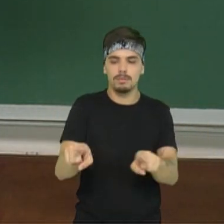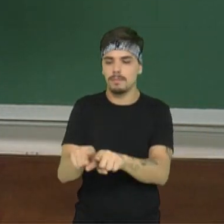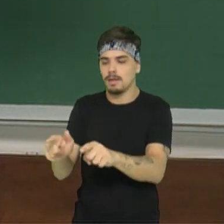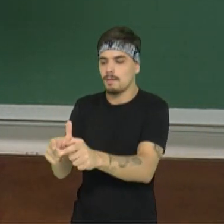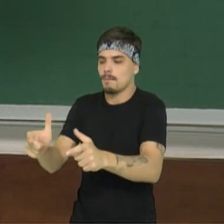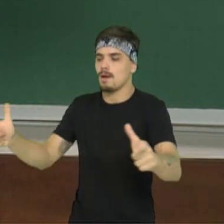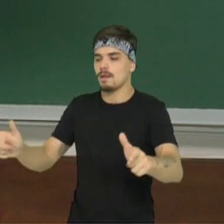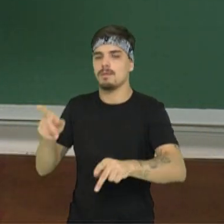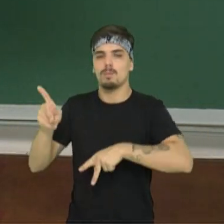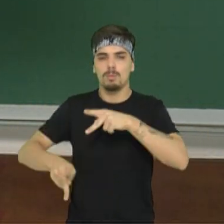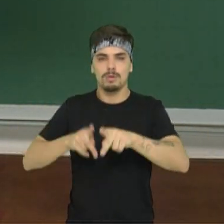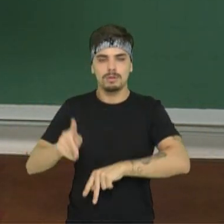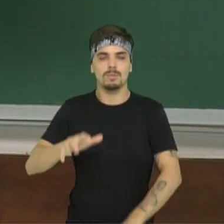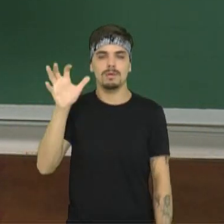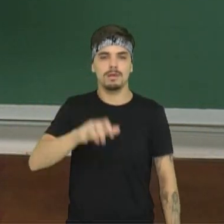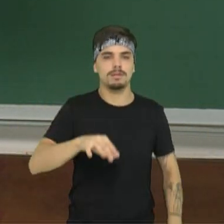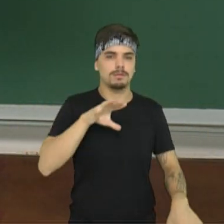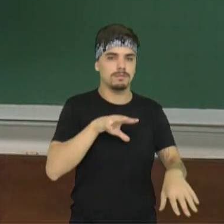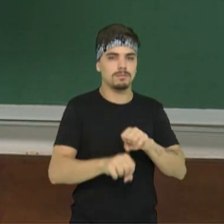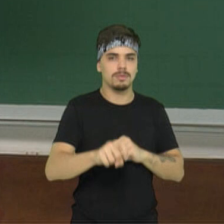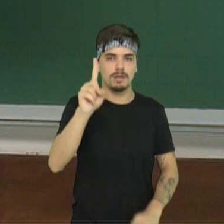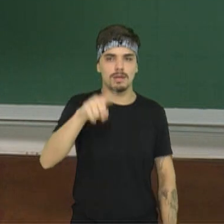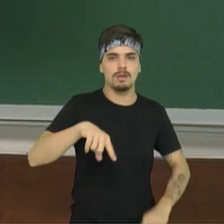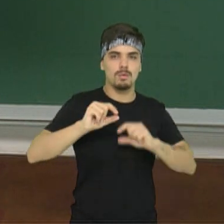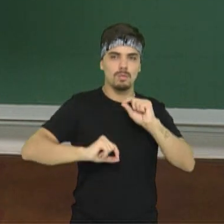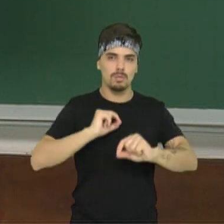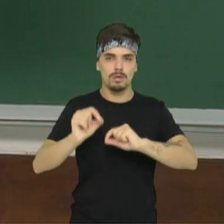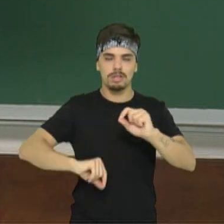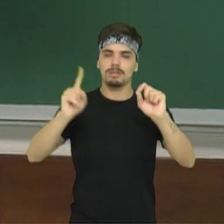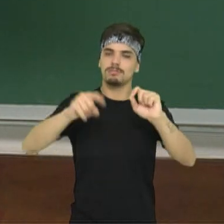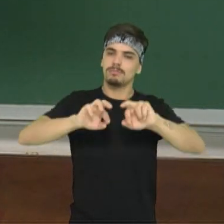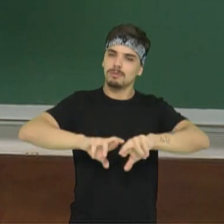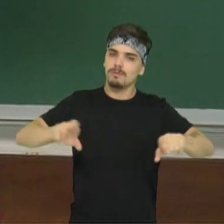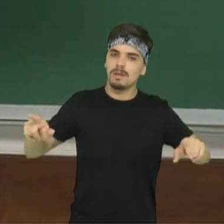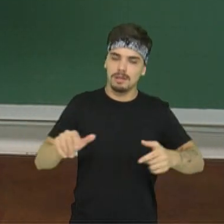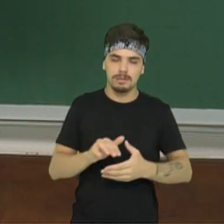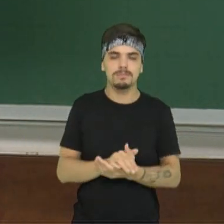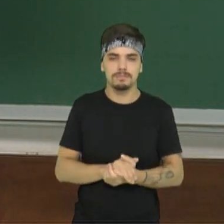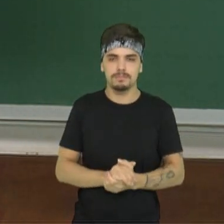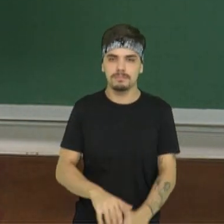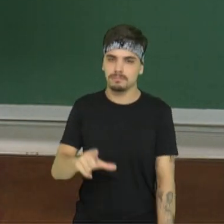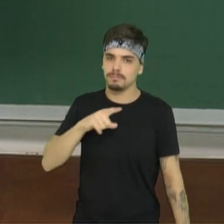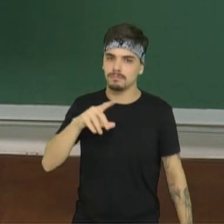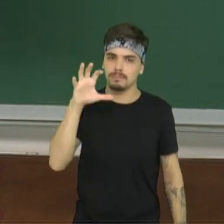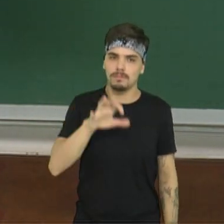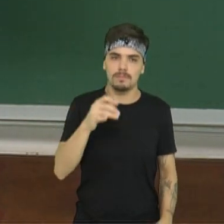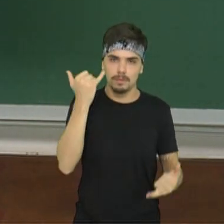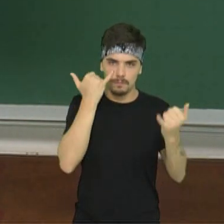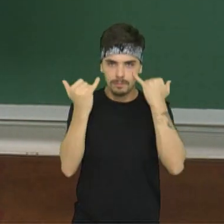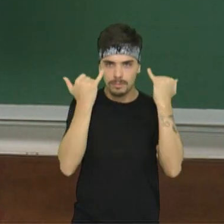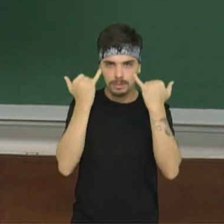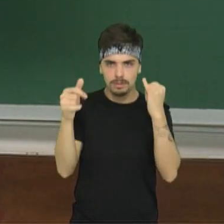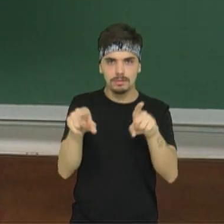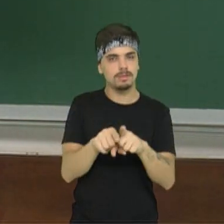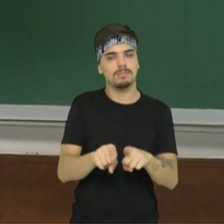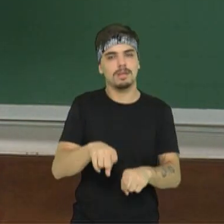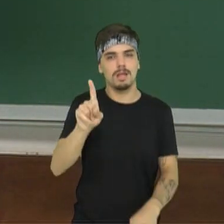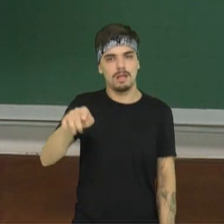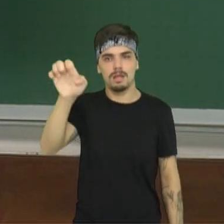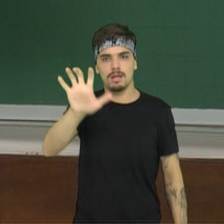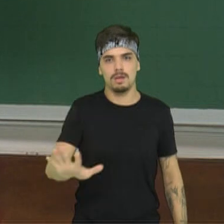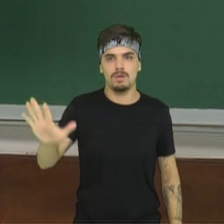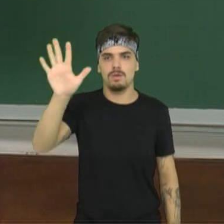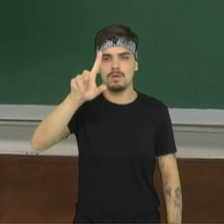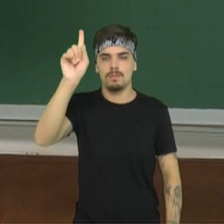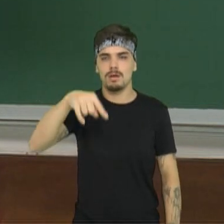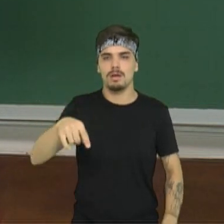né, essa formação socioespacial vai ser diferente. Então, temos esses dados aqui, né, a Europa, que é um